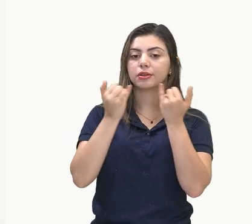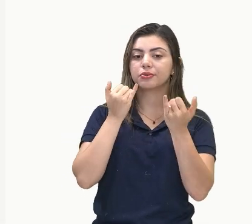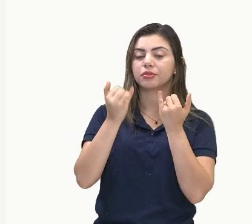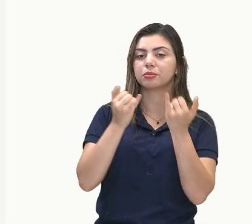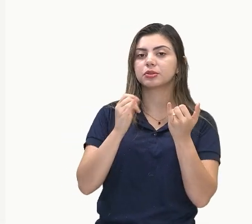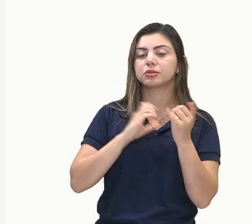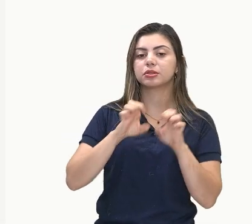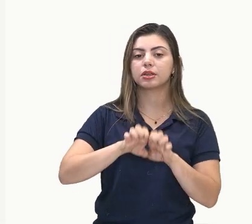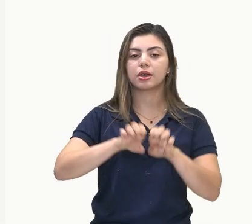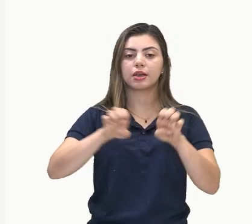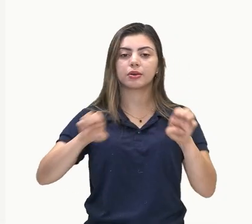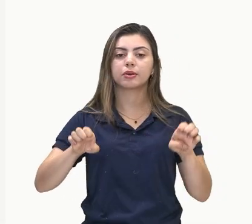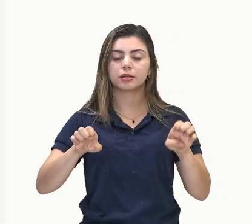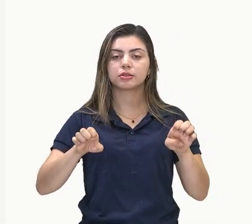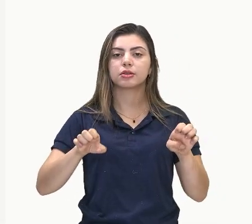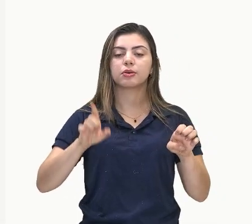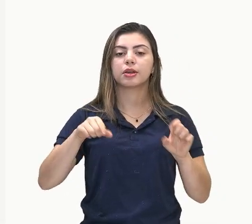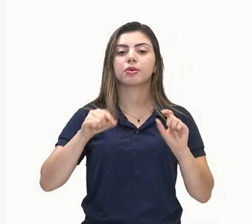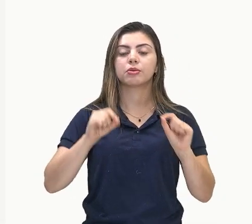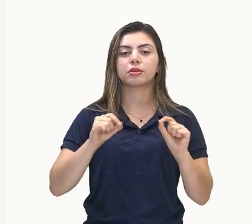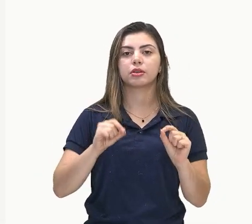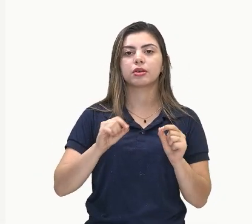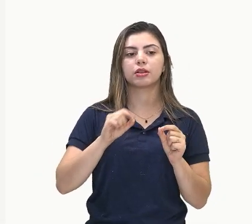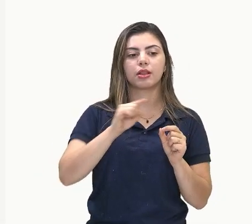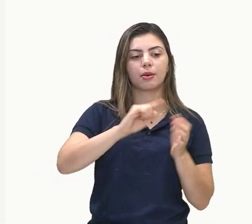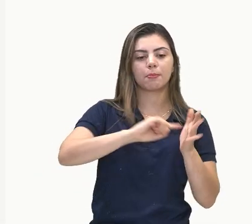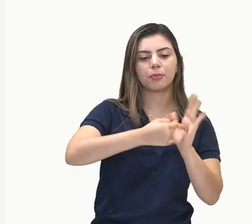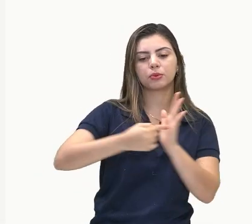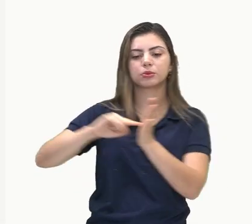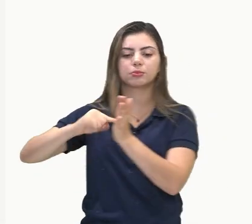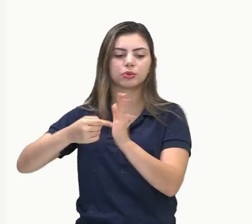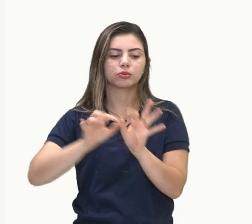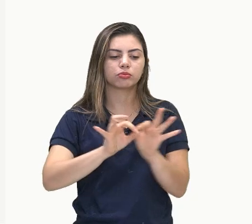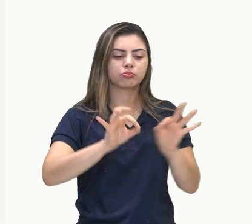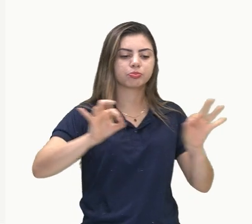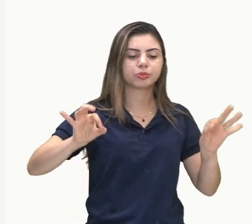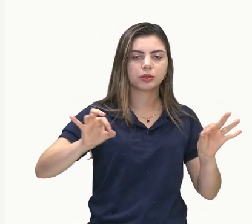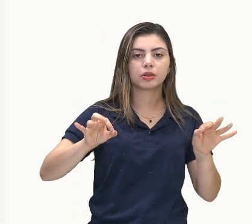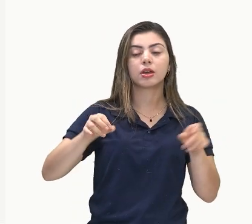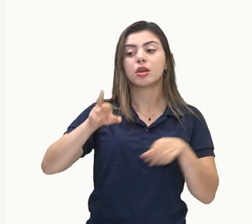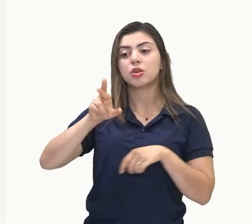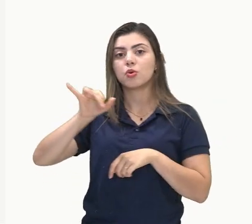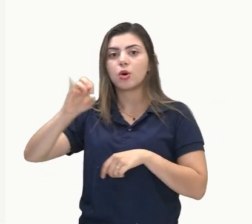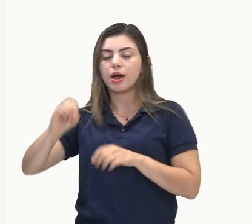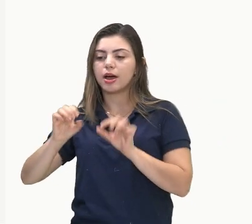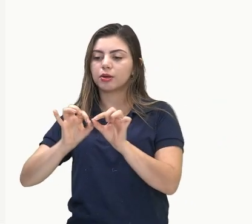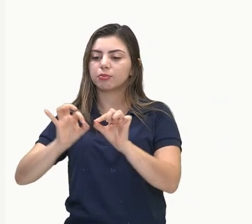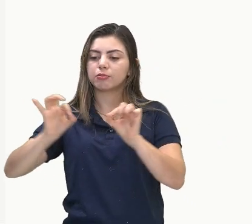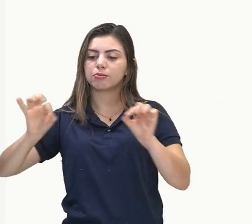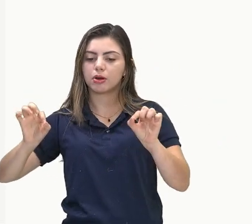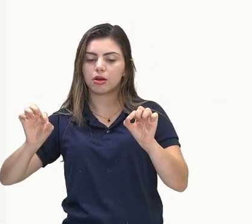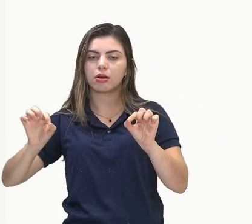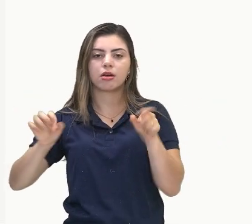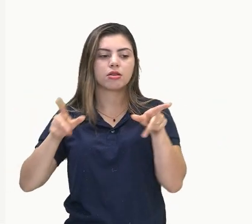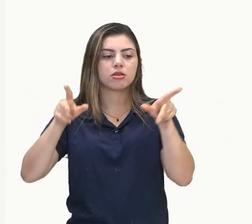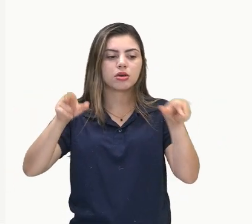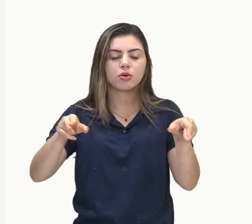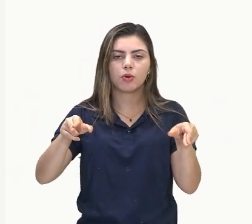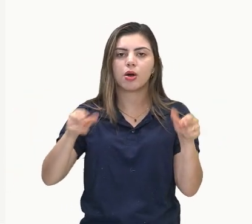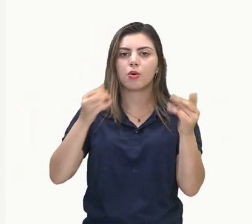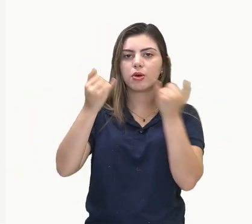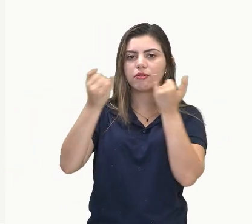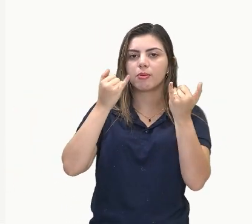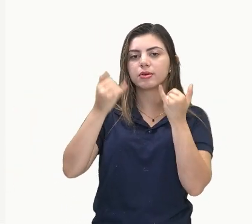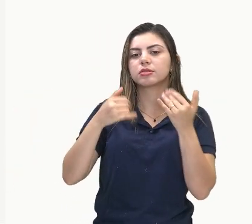entre os raios é igual à distância entre os centros, quando isso ocorre, nós podemos dizer, então,